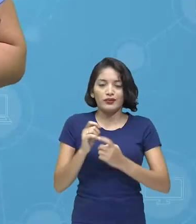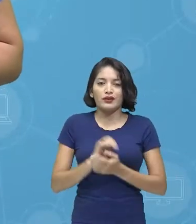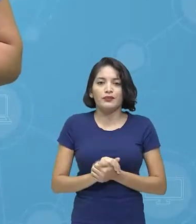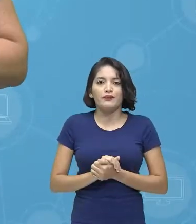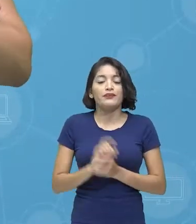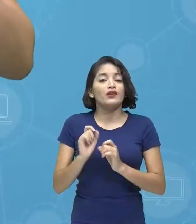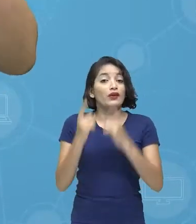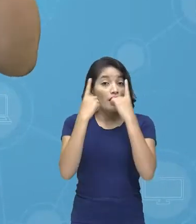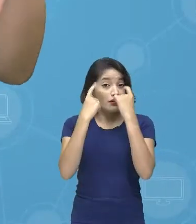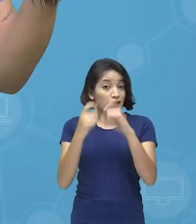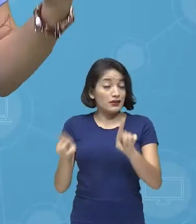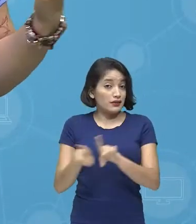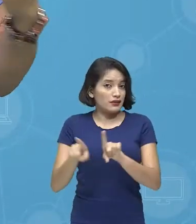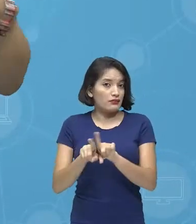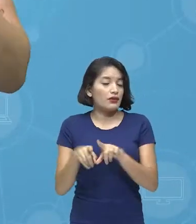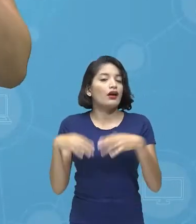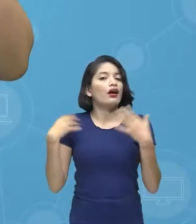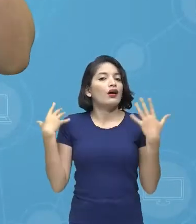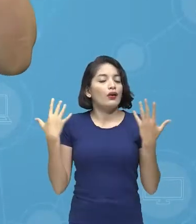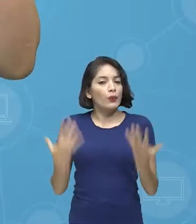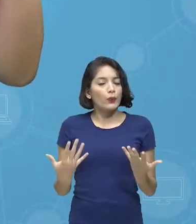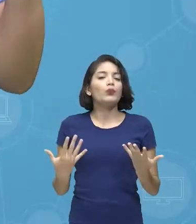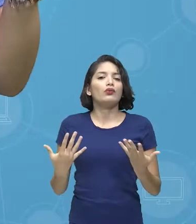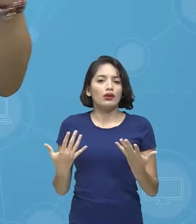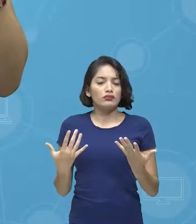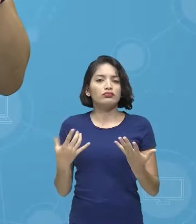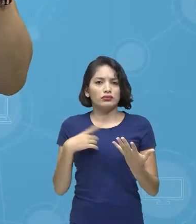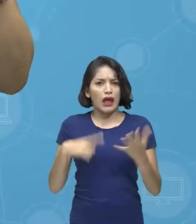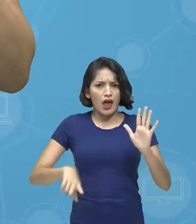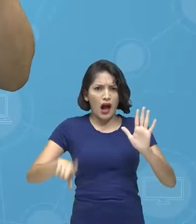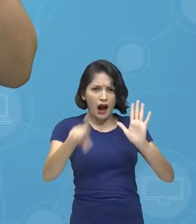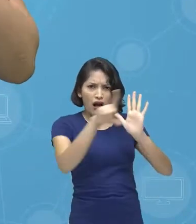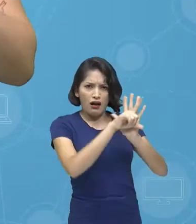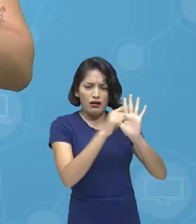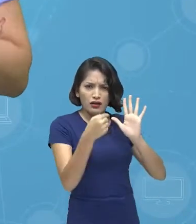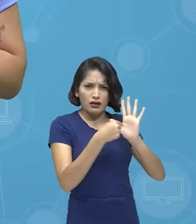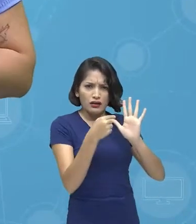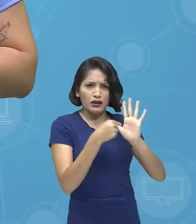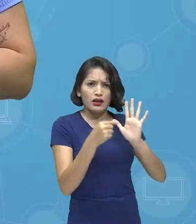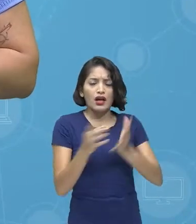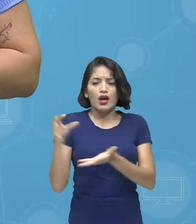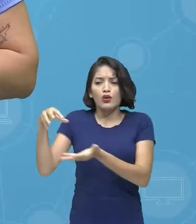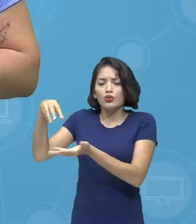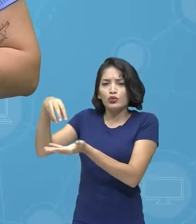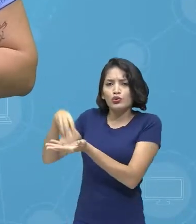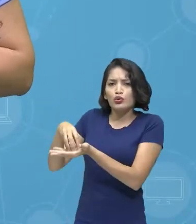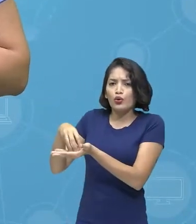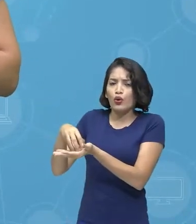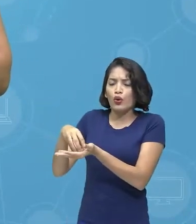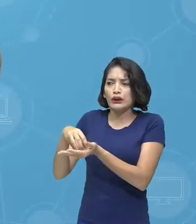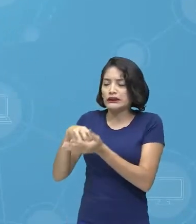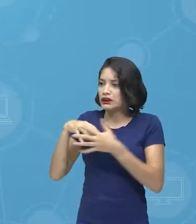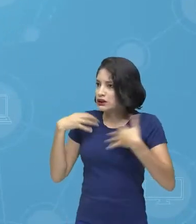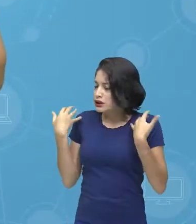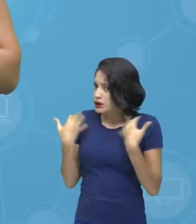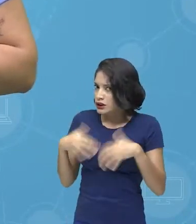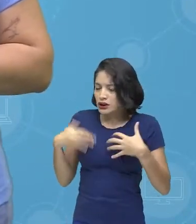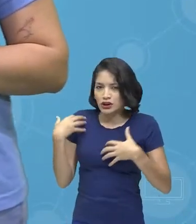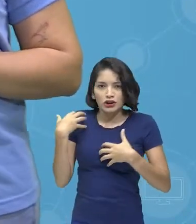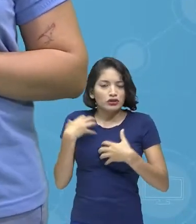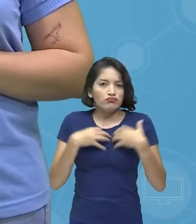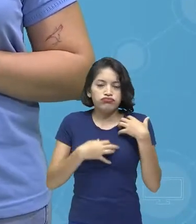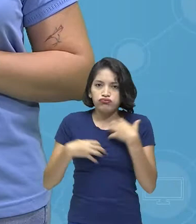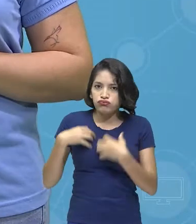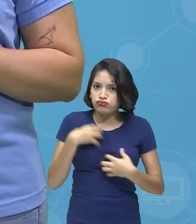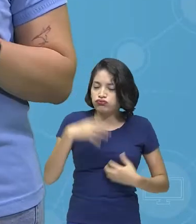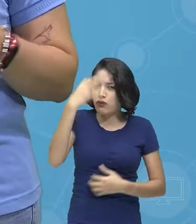que vai acontecer aí é que quando vai acontecer essa lei, os colonos já vão ficar num grau de irritação muito grande.